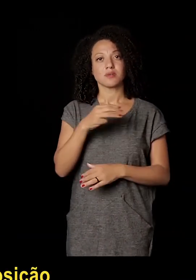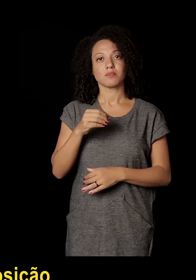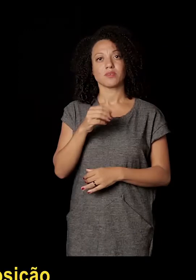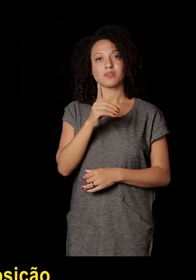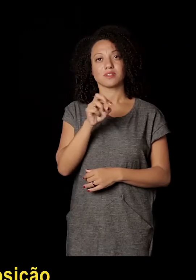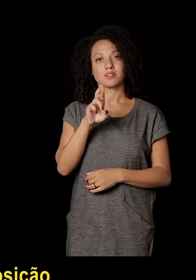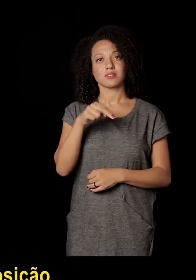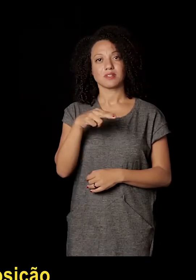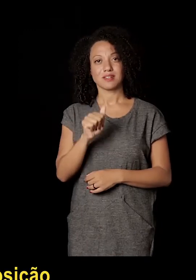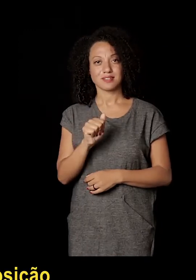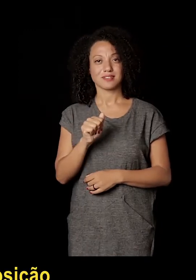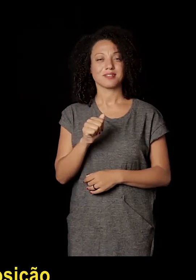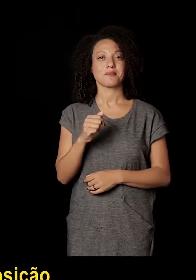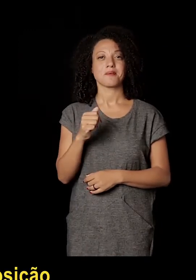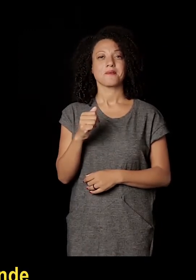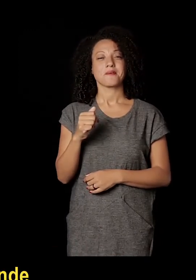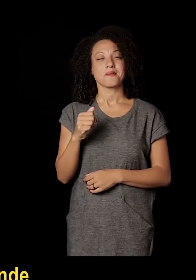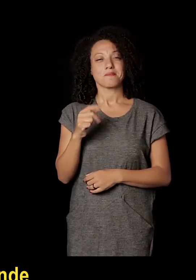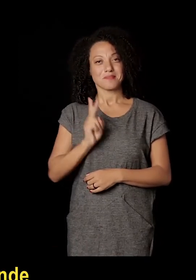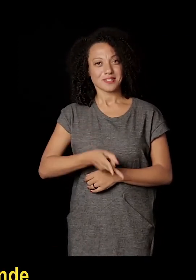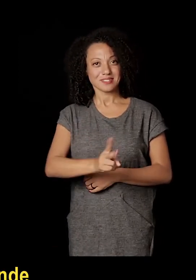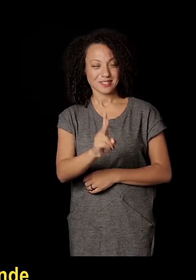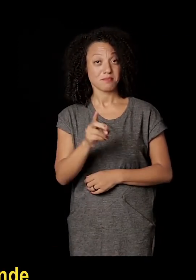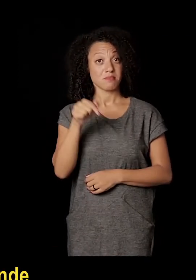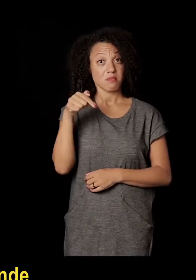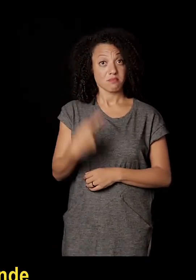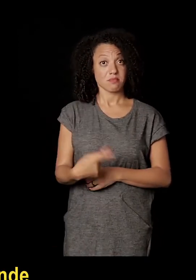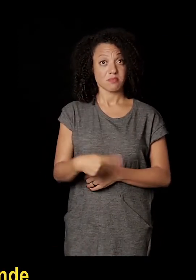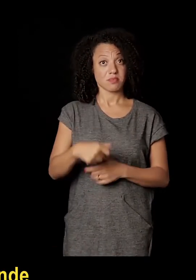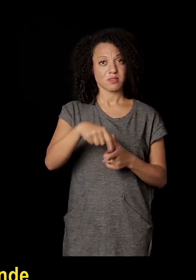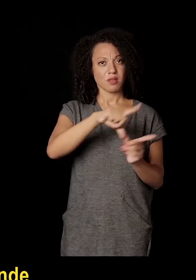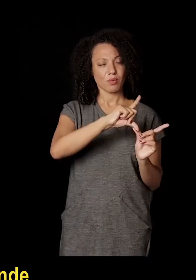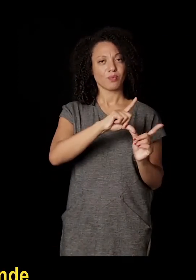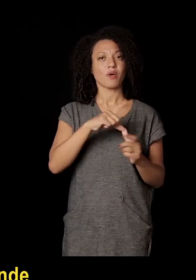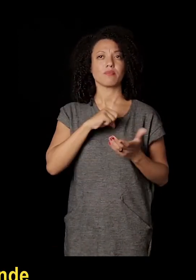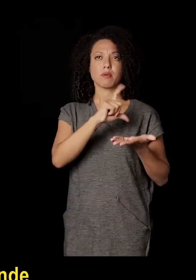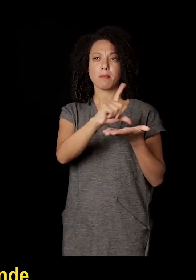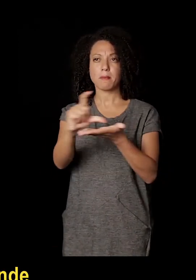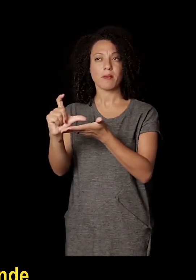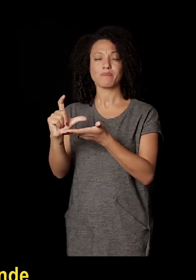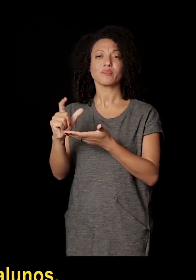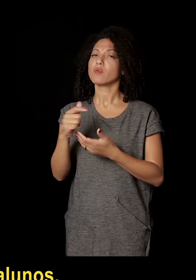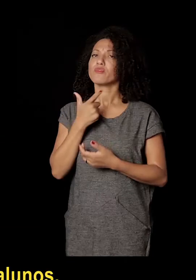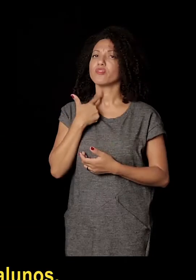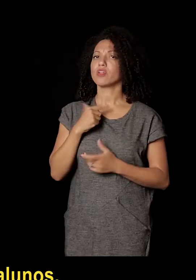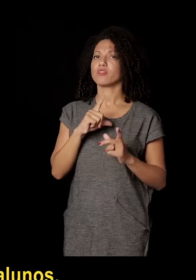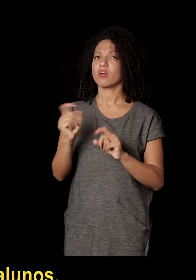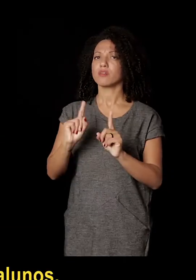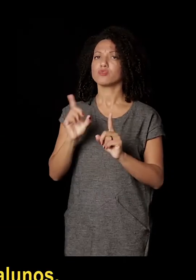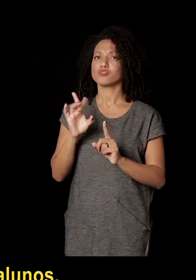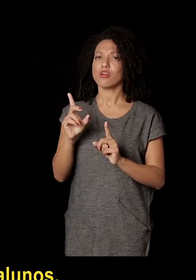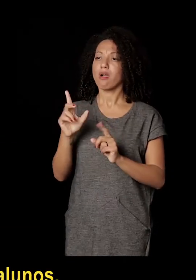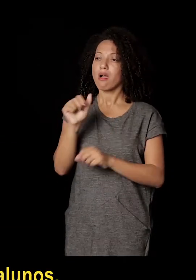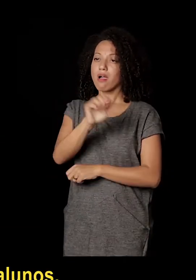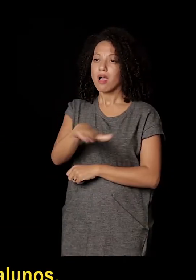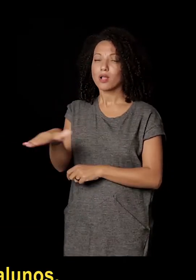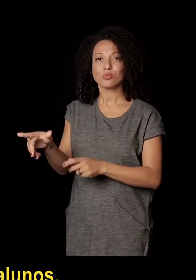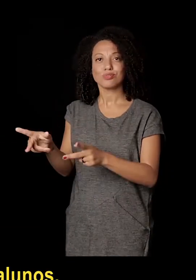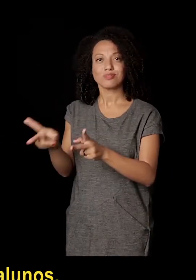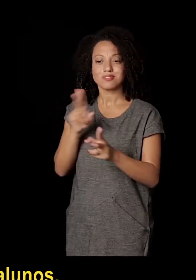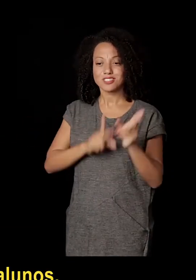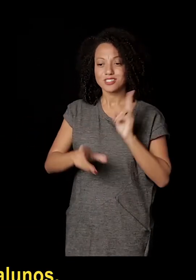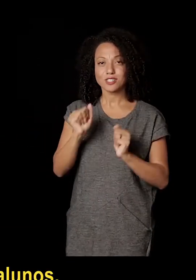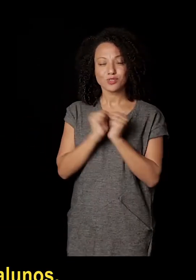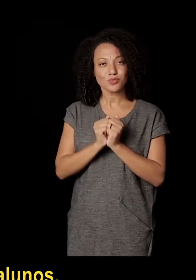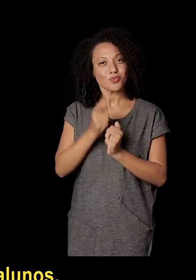Sempre da coleção do Itaú. Nós fizemos um projeto onde eu já não quis sair para fotografar, só fiz a edição junto com os alunos e a ideia era ver uma